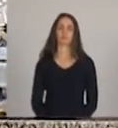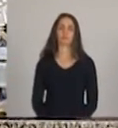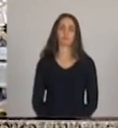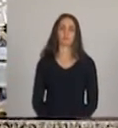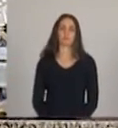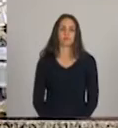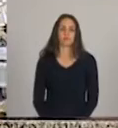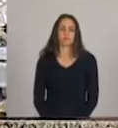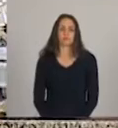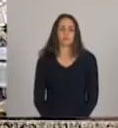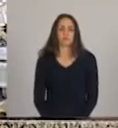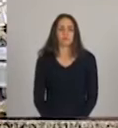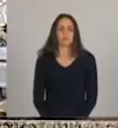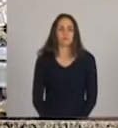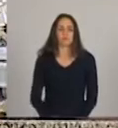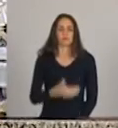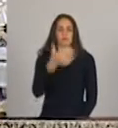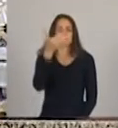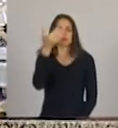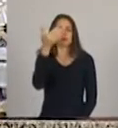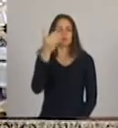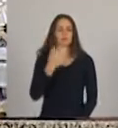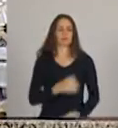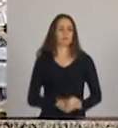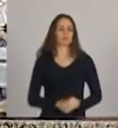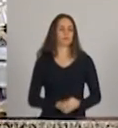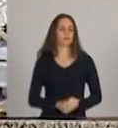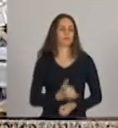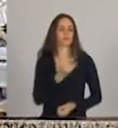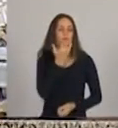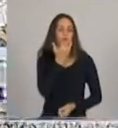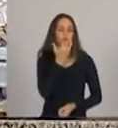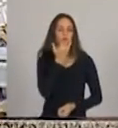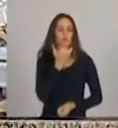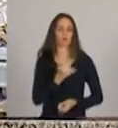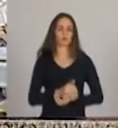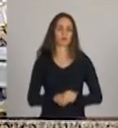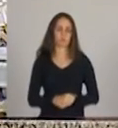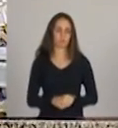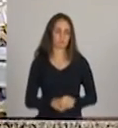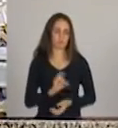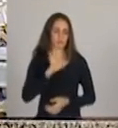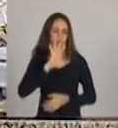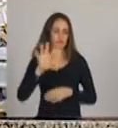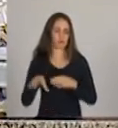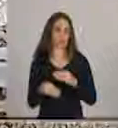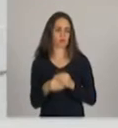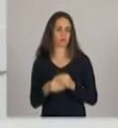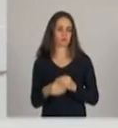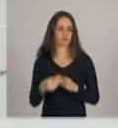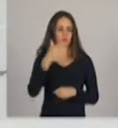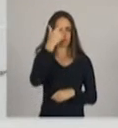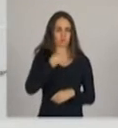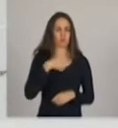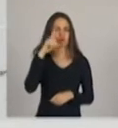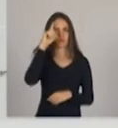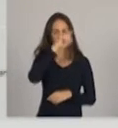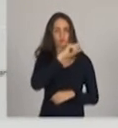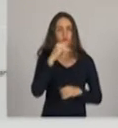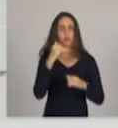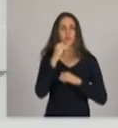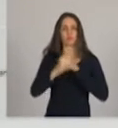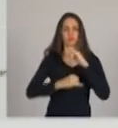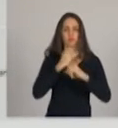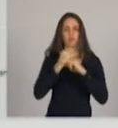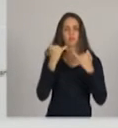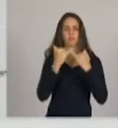item 10. Deputado Gandini. Deputado... Só para fazer um... Eu estou com dificuldade da internet,